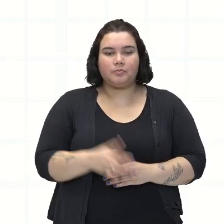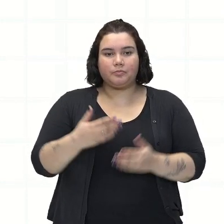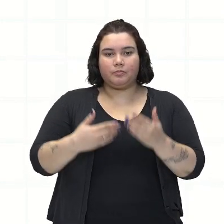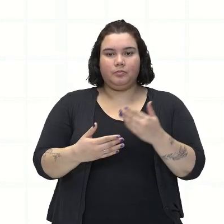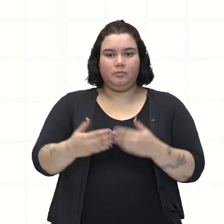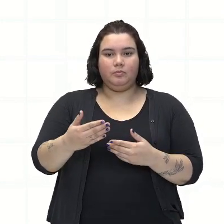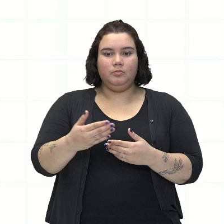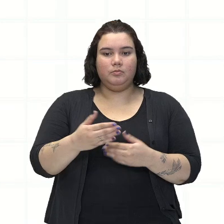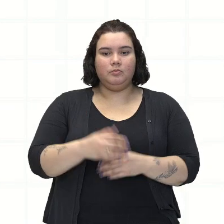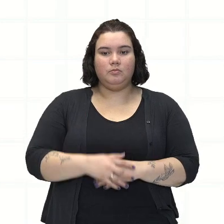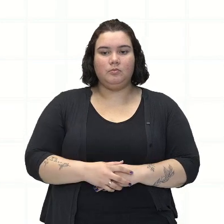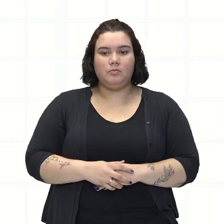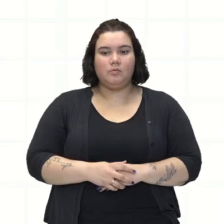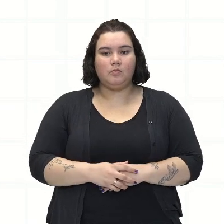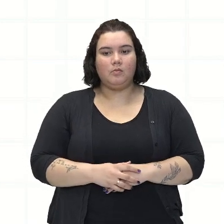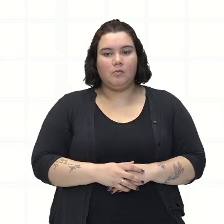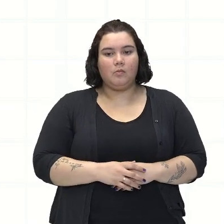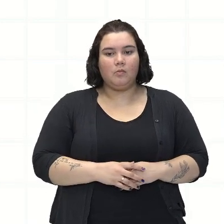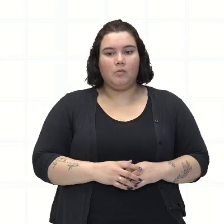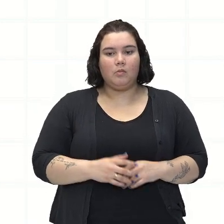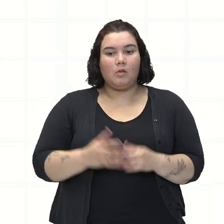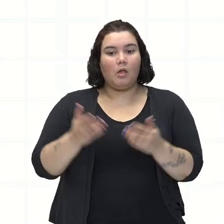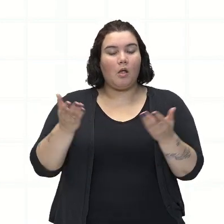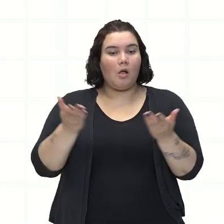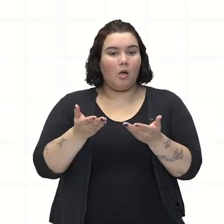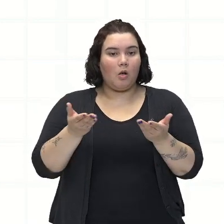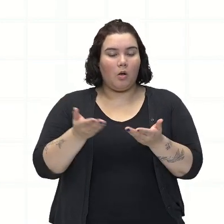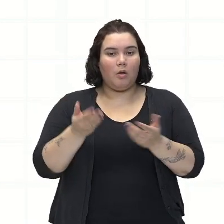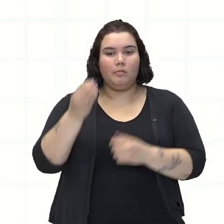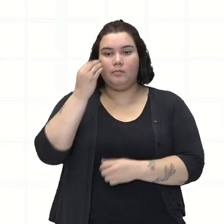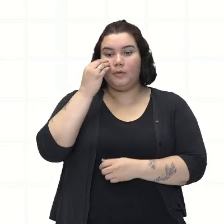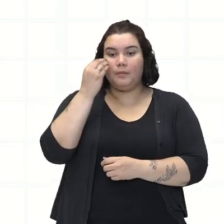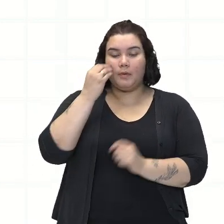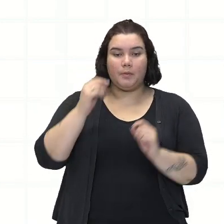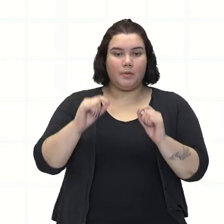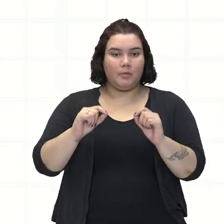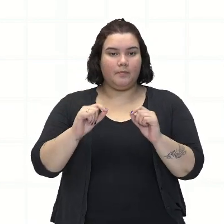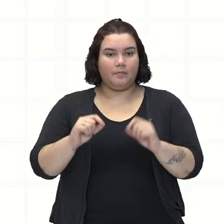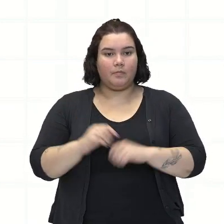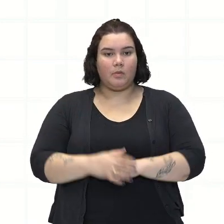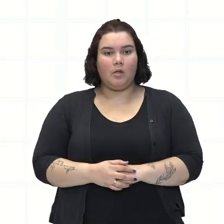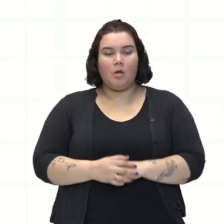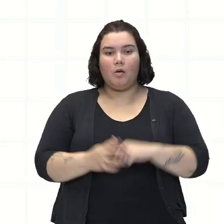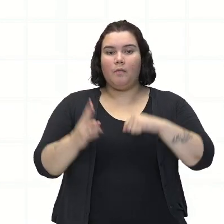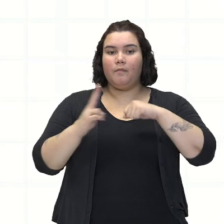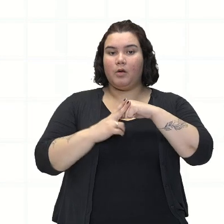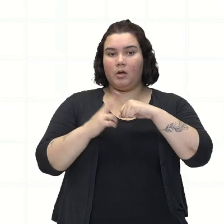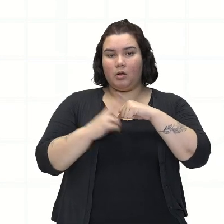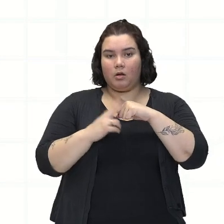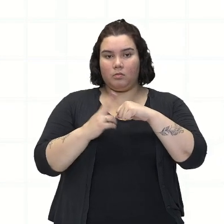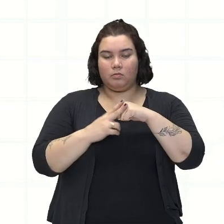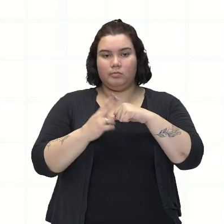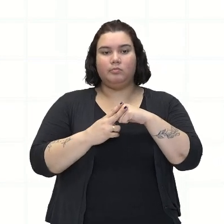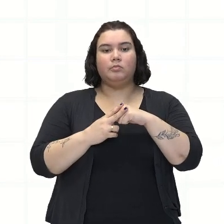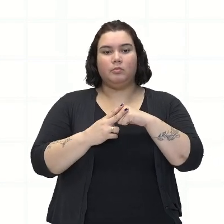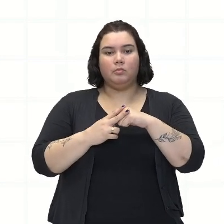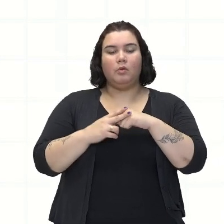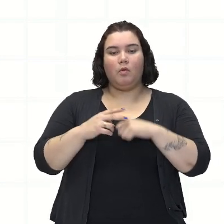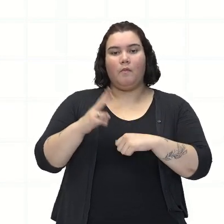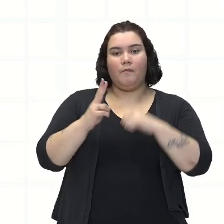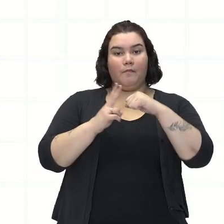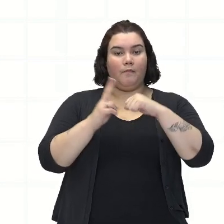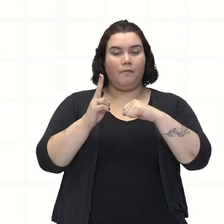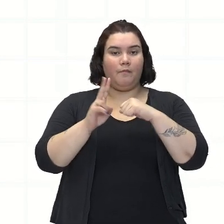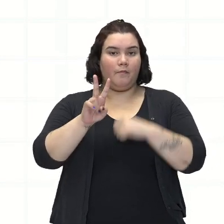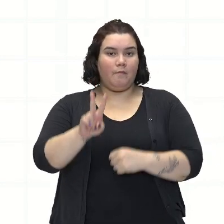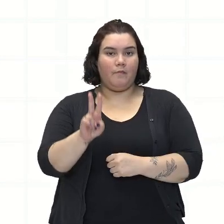Prossigamos. Vamos agora verificar aqui os verbos transitivos. Eles podem